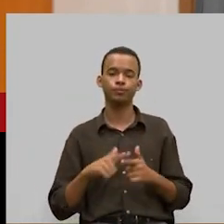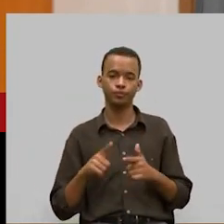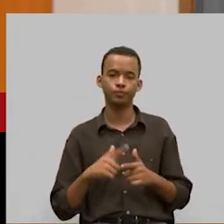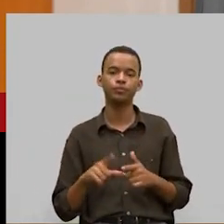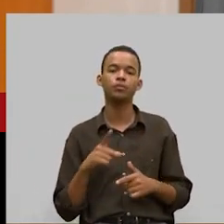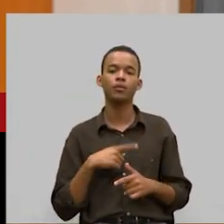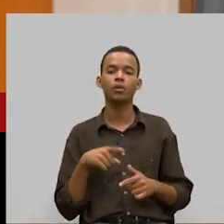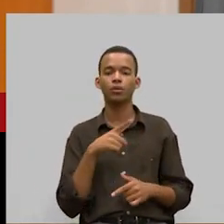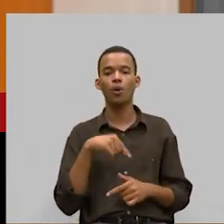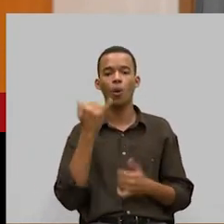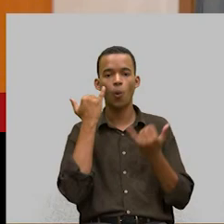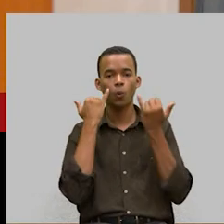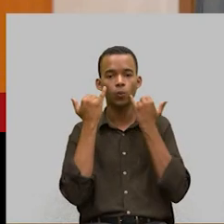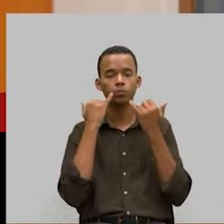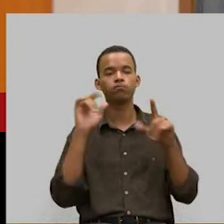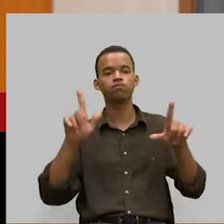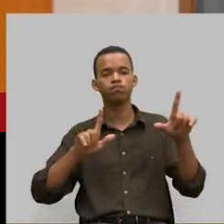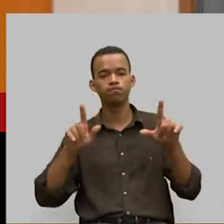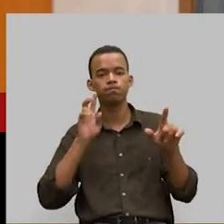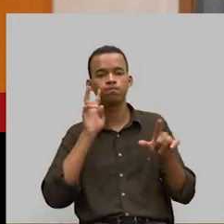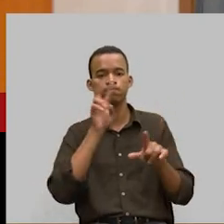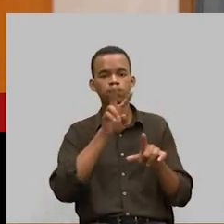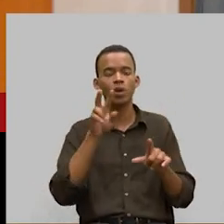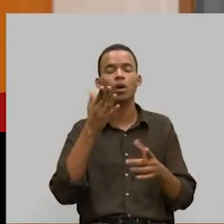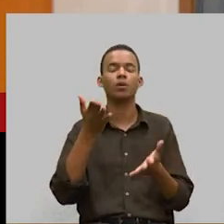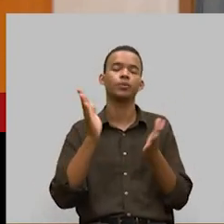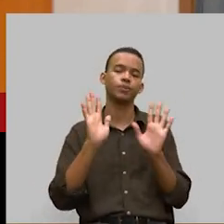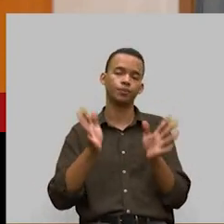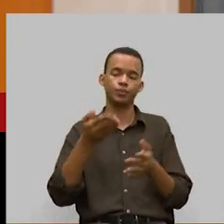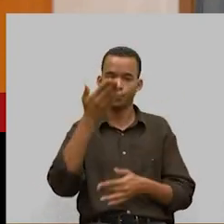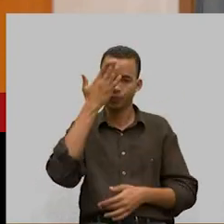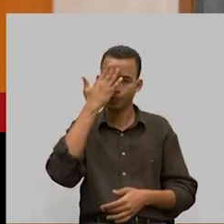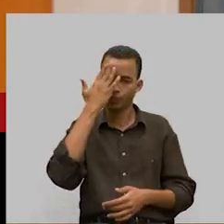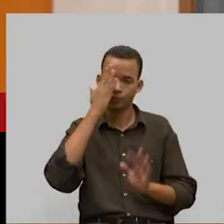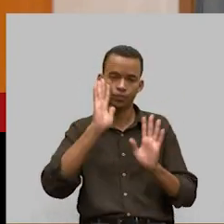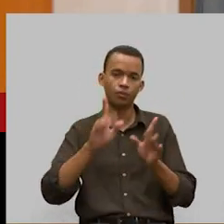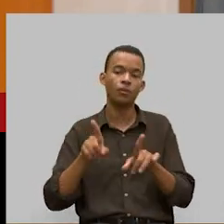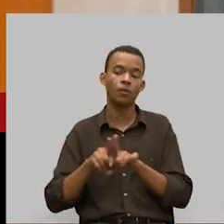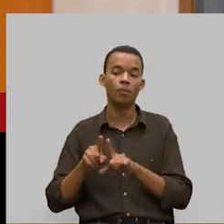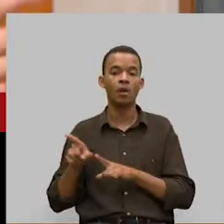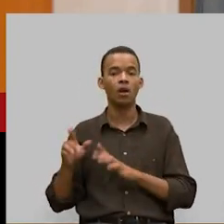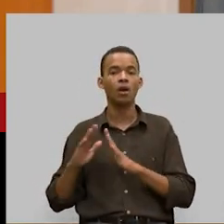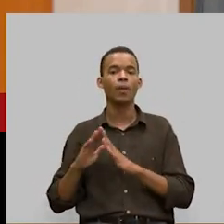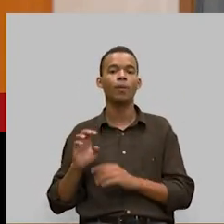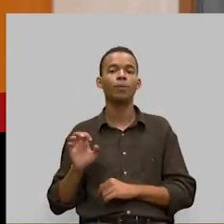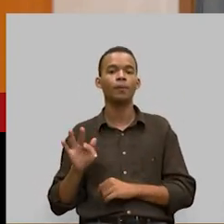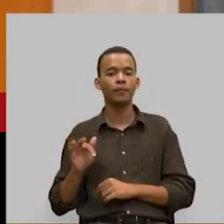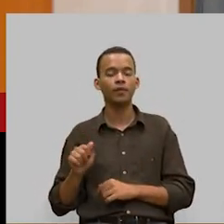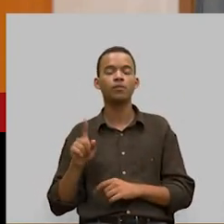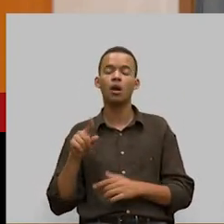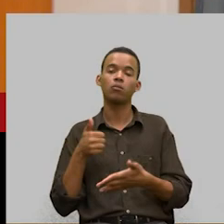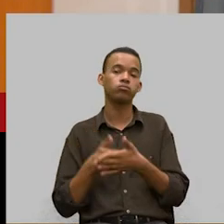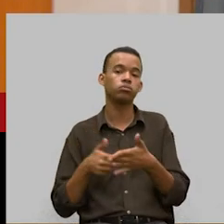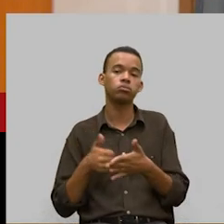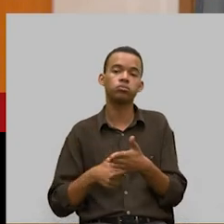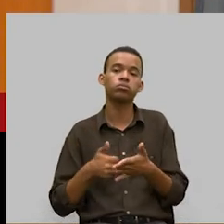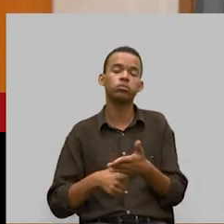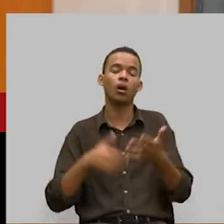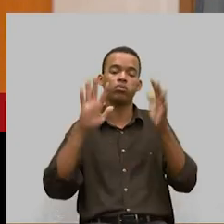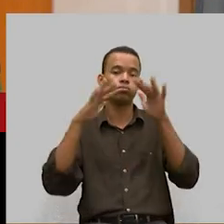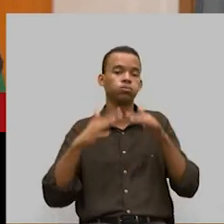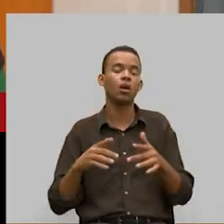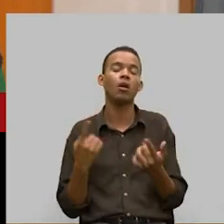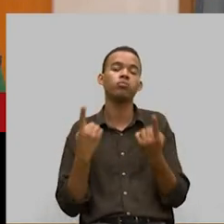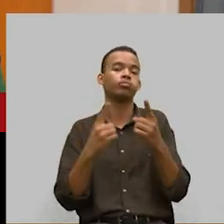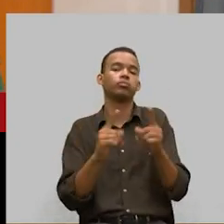os noticiários né e as ervas elas luta contra isso né é a educação passando por aqui a